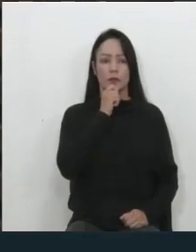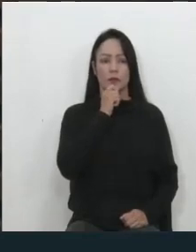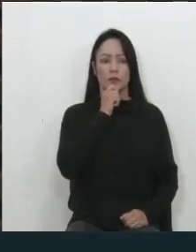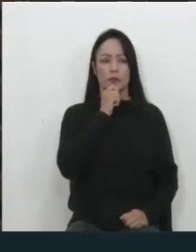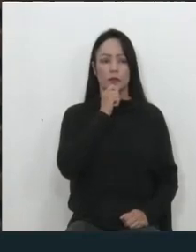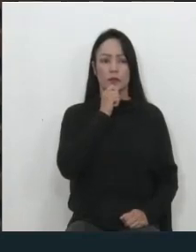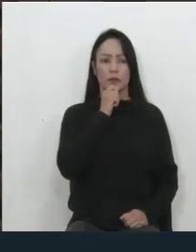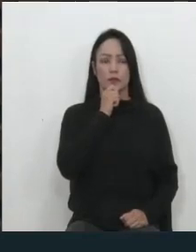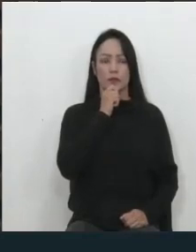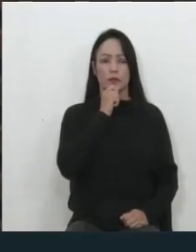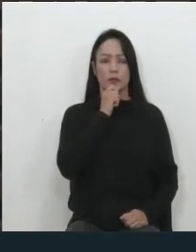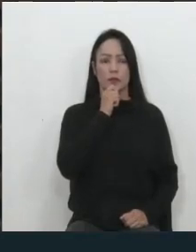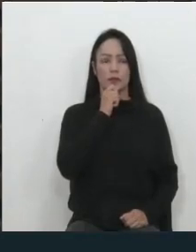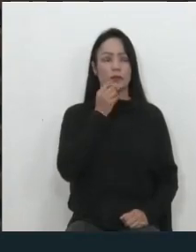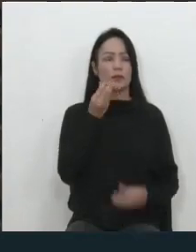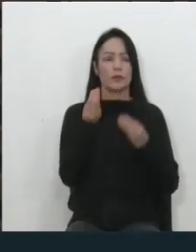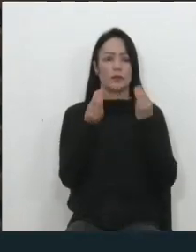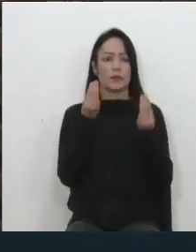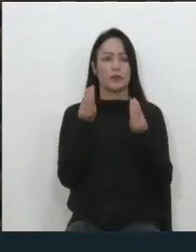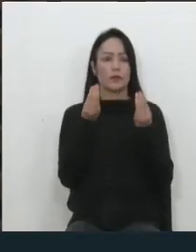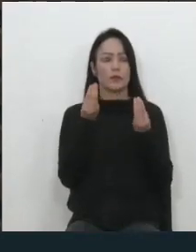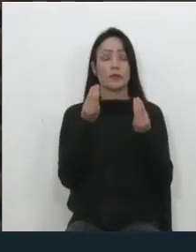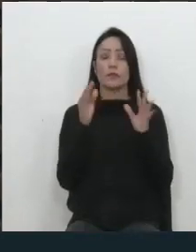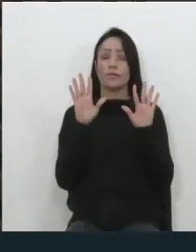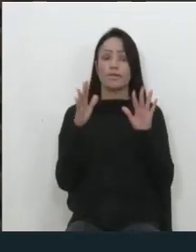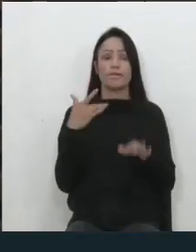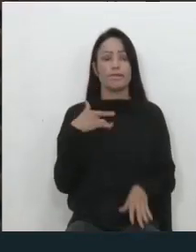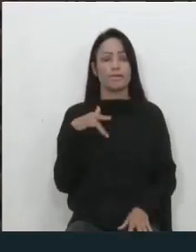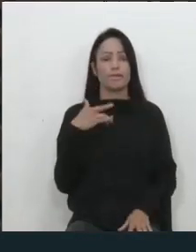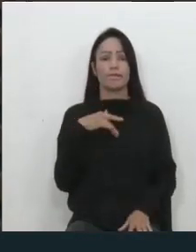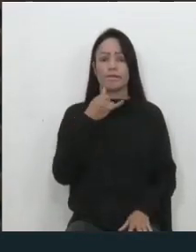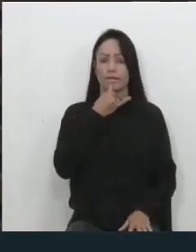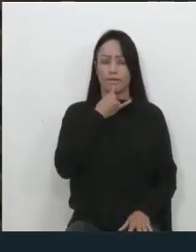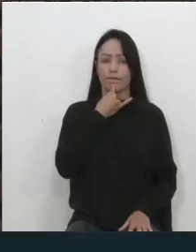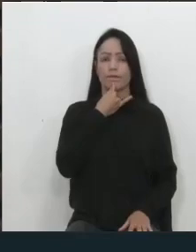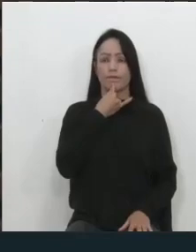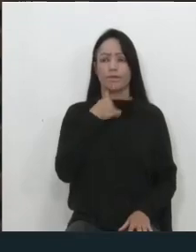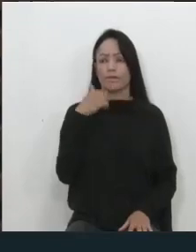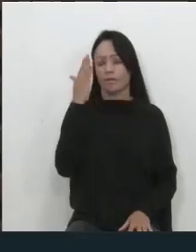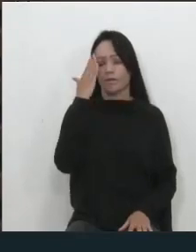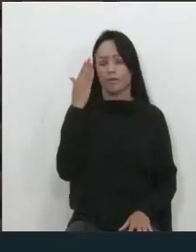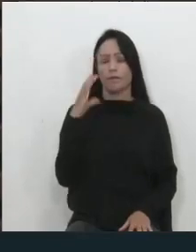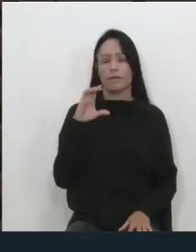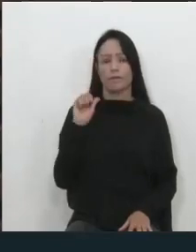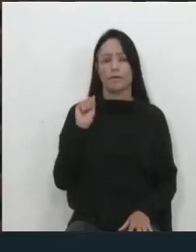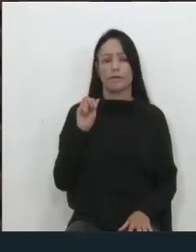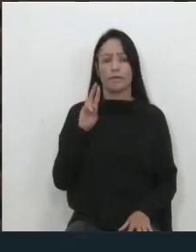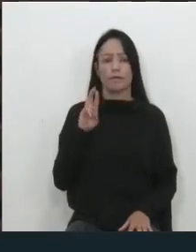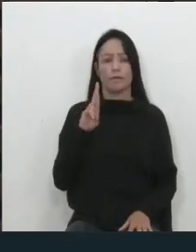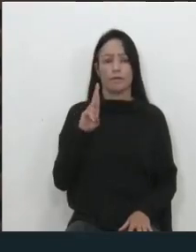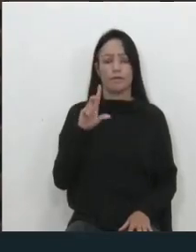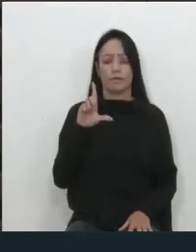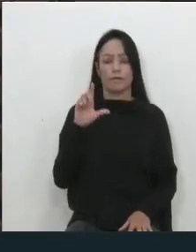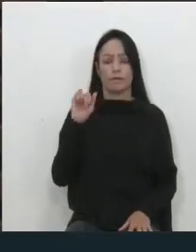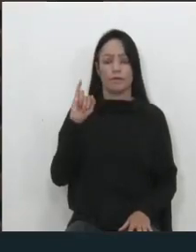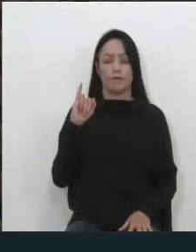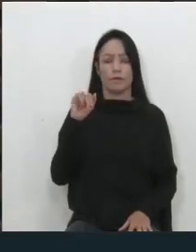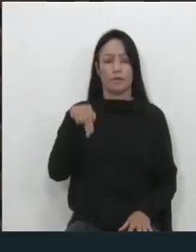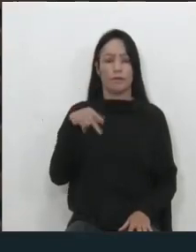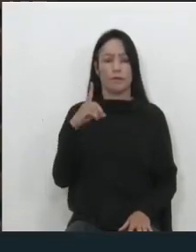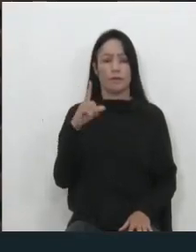resolvido como é que foi, mas, infelizmente, agradeço à vereadora Carlinda que me deu essa